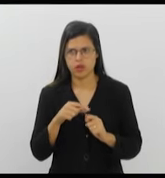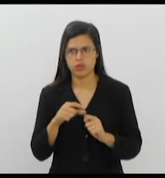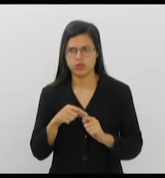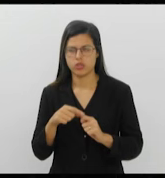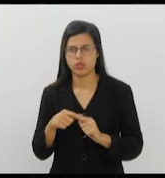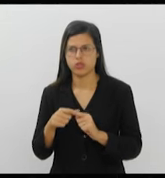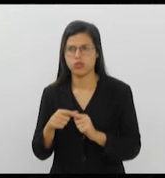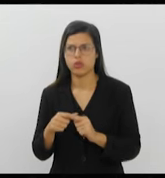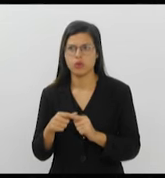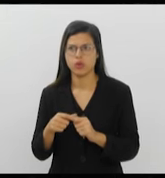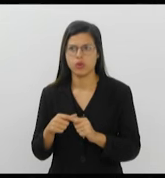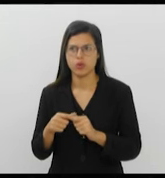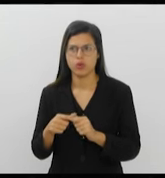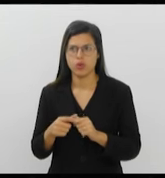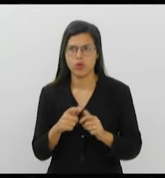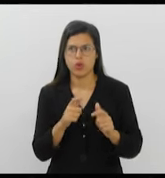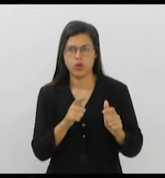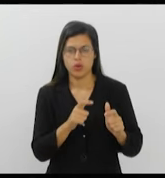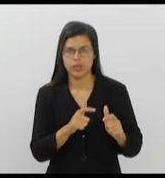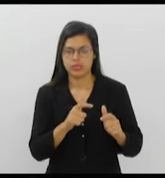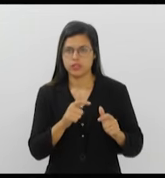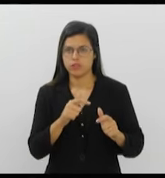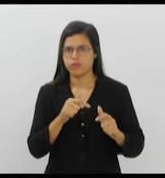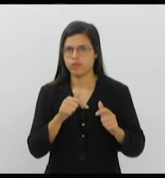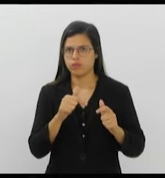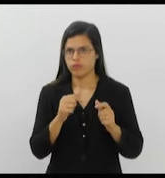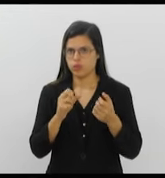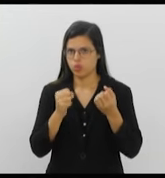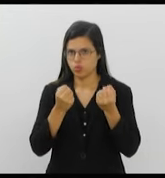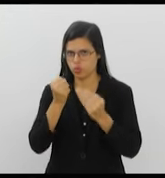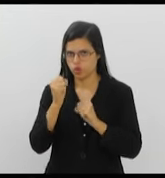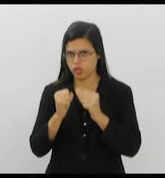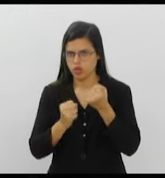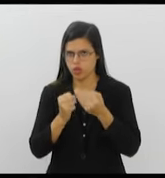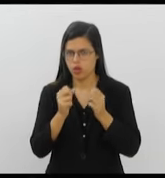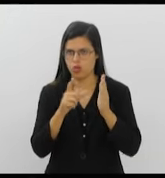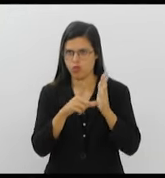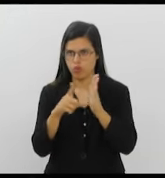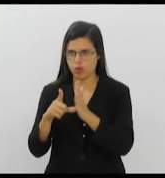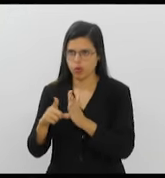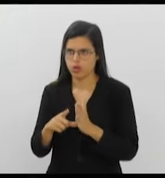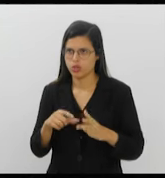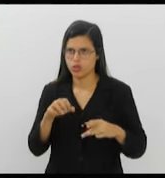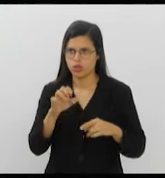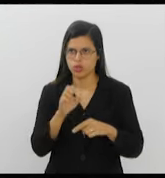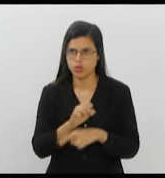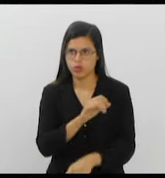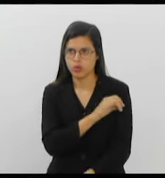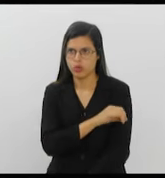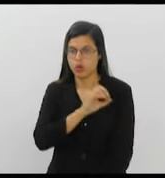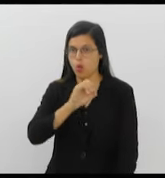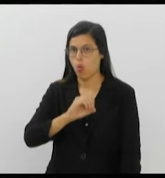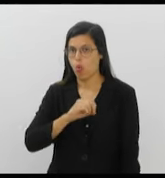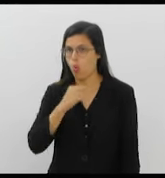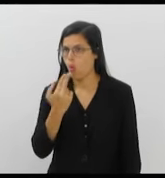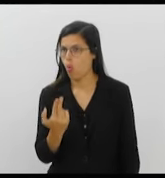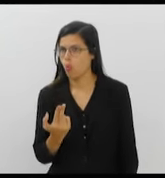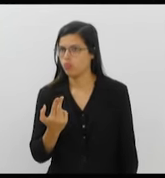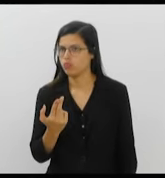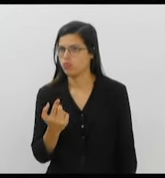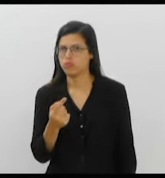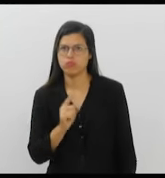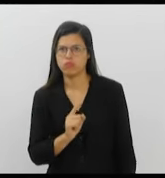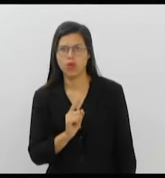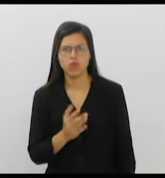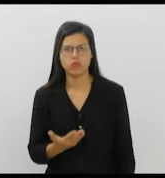estabelecimentos industriais localizados no estado do Rio de Janeiro. Aí ele botou assim, vírgula, ou não. É o